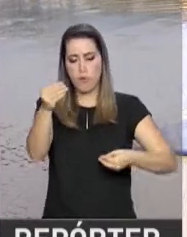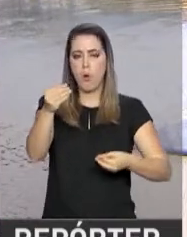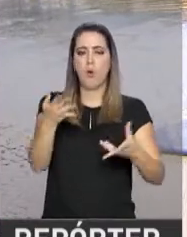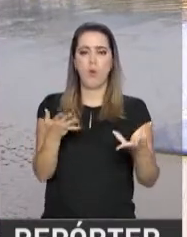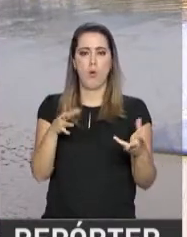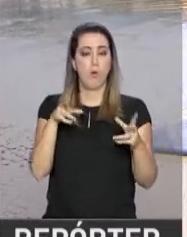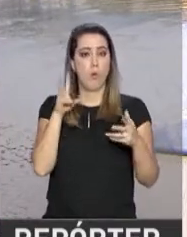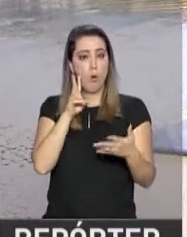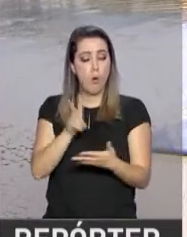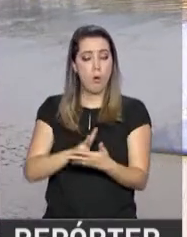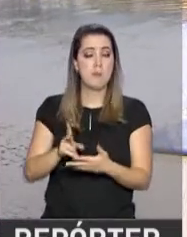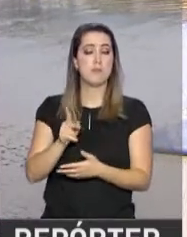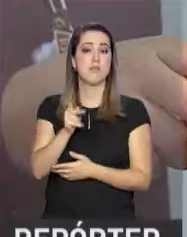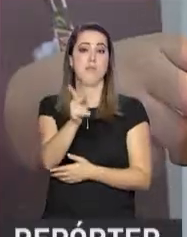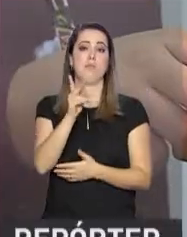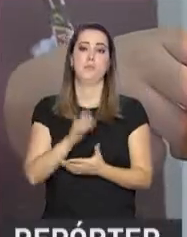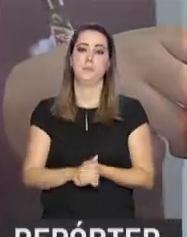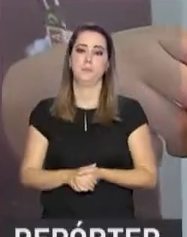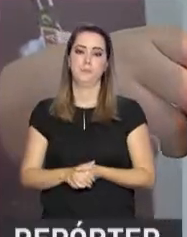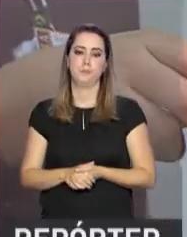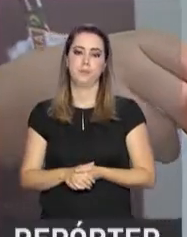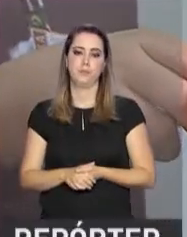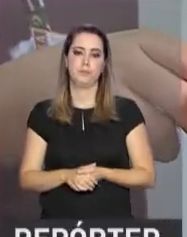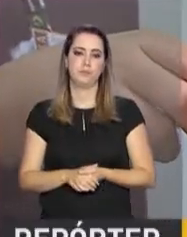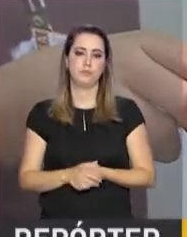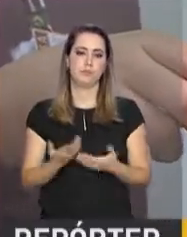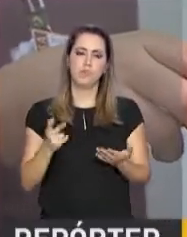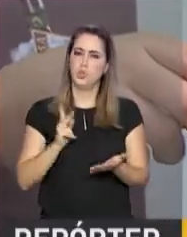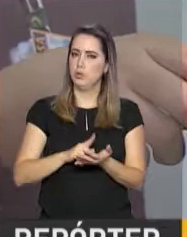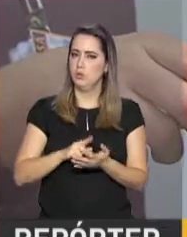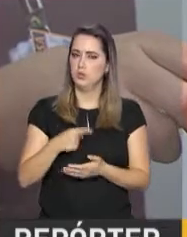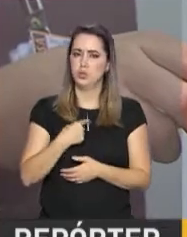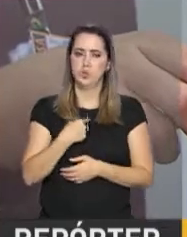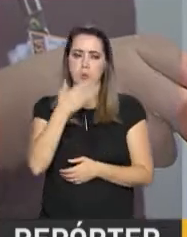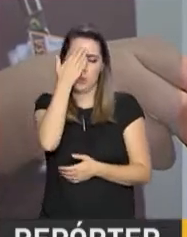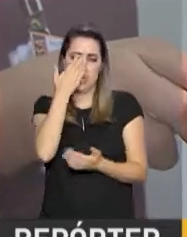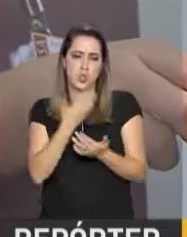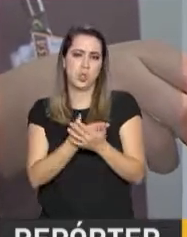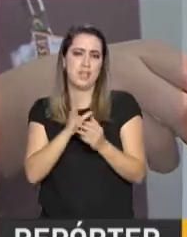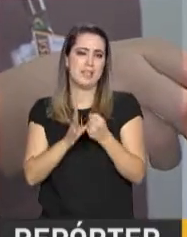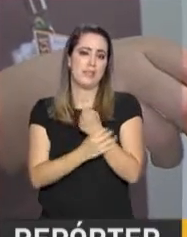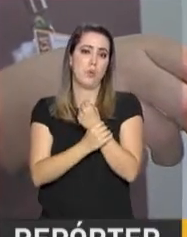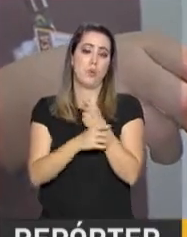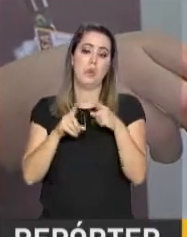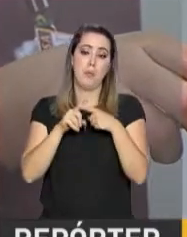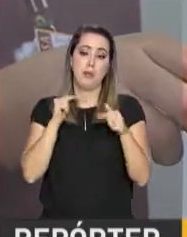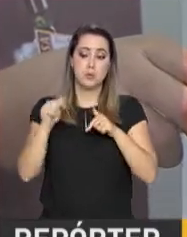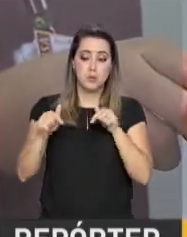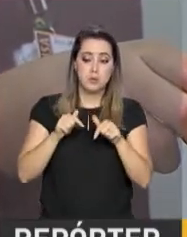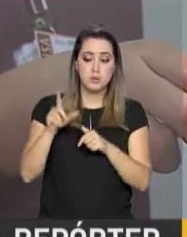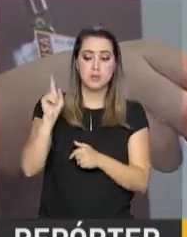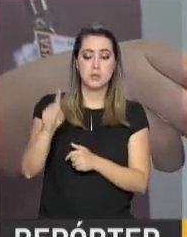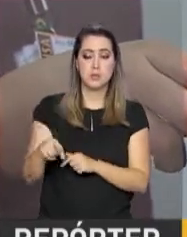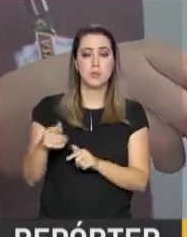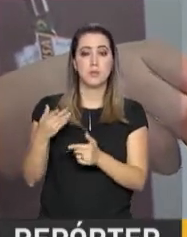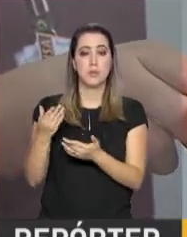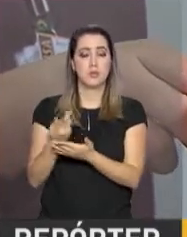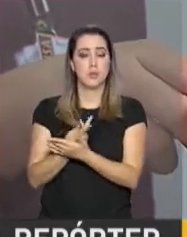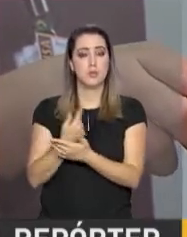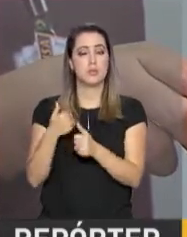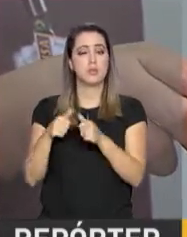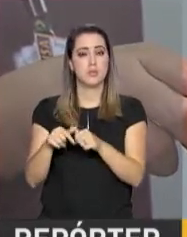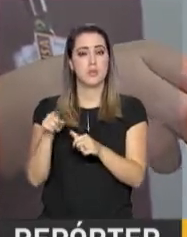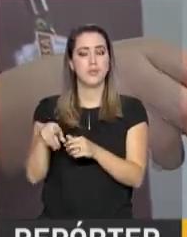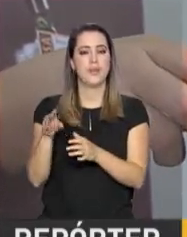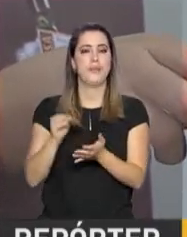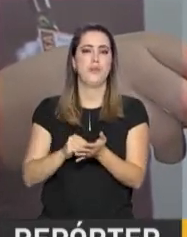periodicamente na verdade a gente não considera o ato inseguro mas a condição na qual o trabalhador está quem segura é a falta de